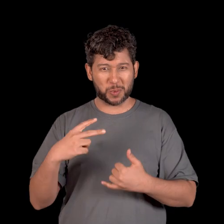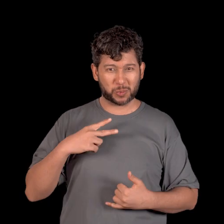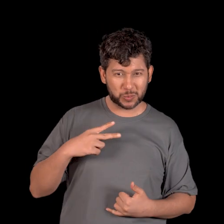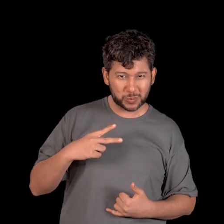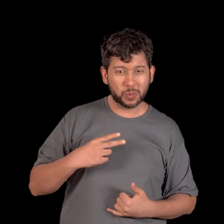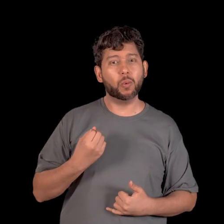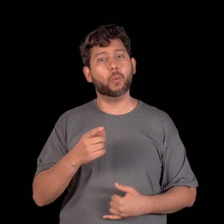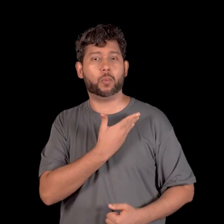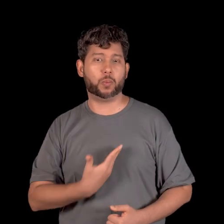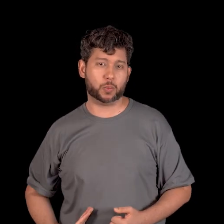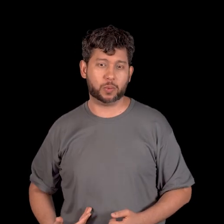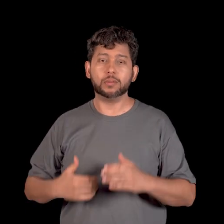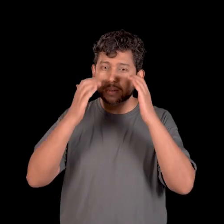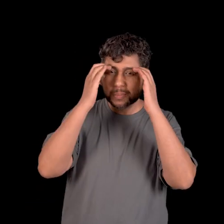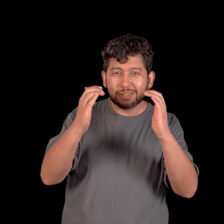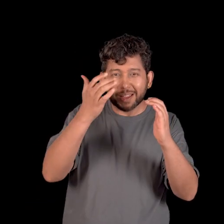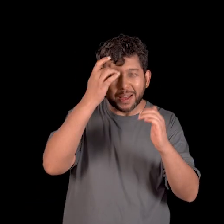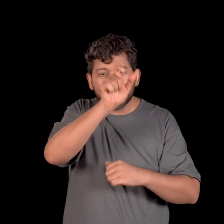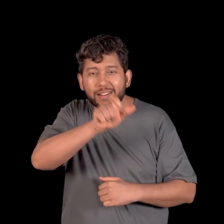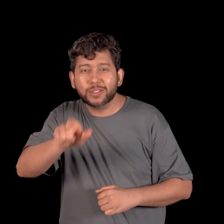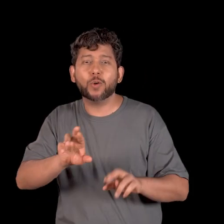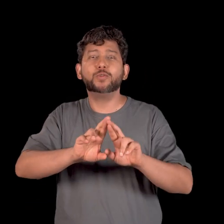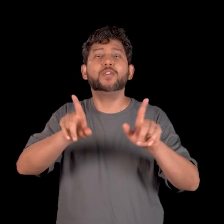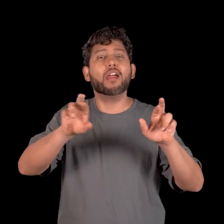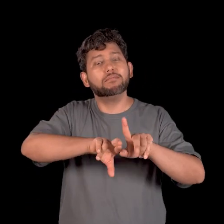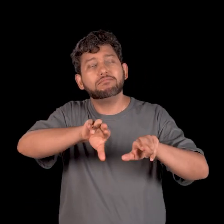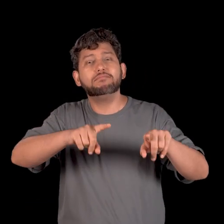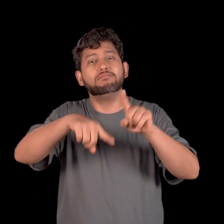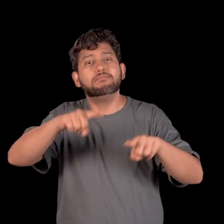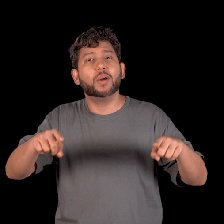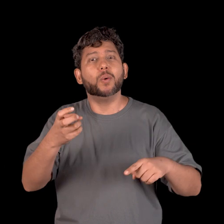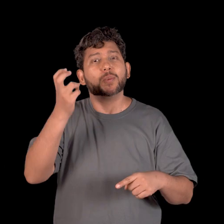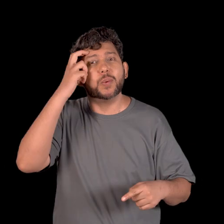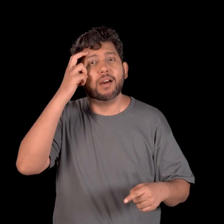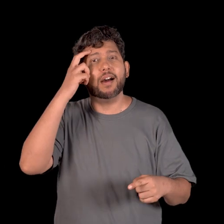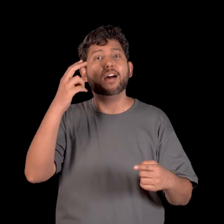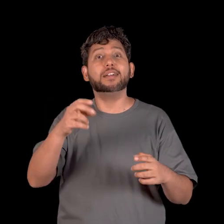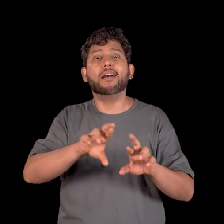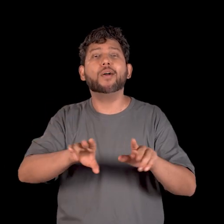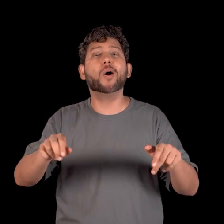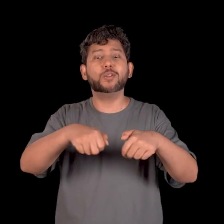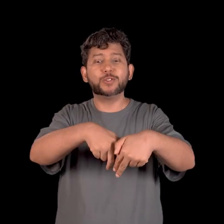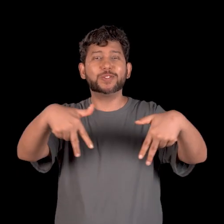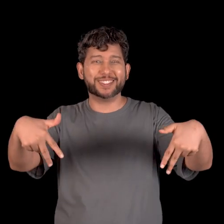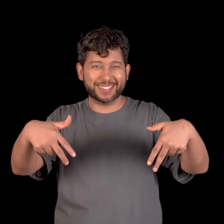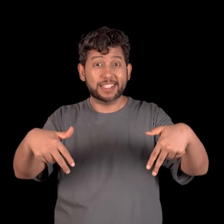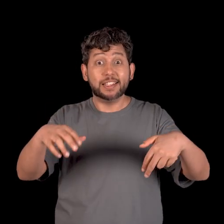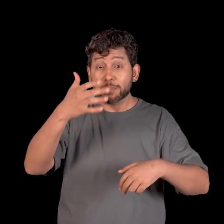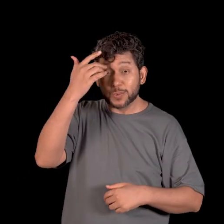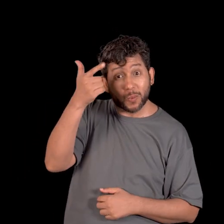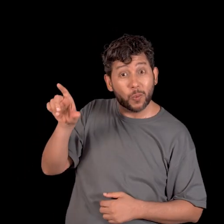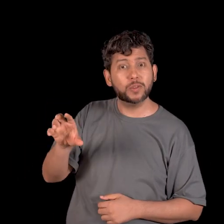e privado. Respeitar as diferenças culturais e promover a diversidade social. Respeitar os